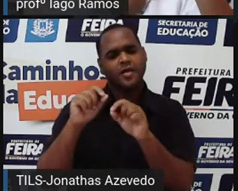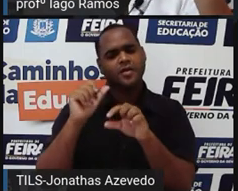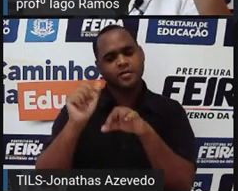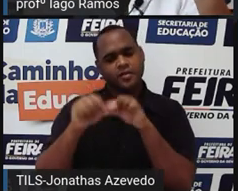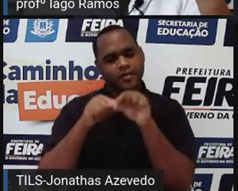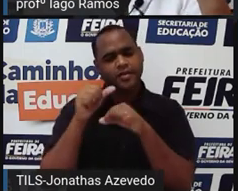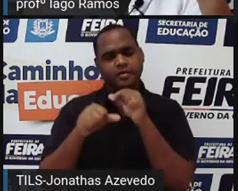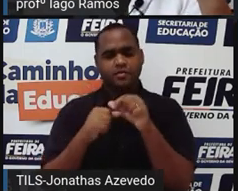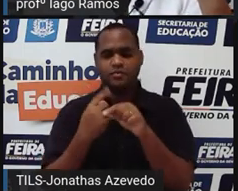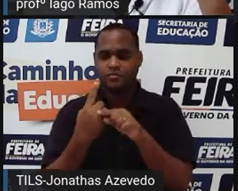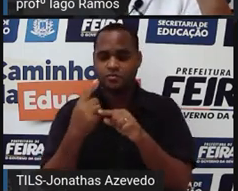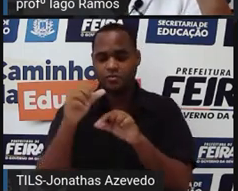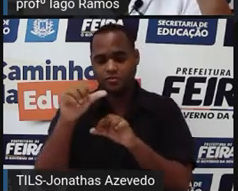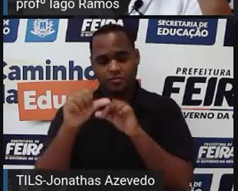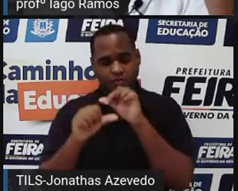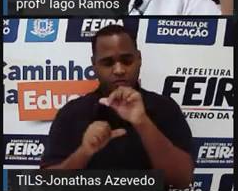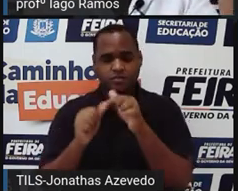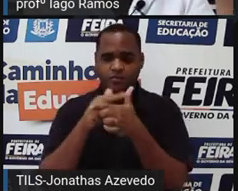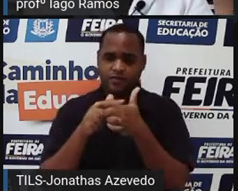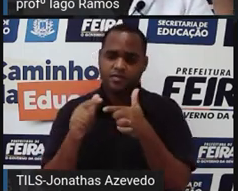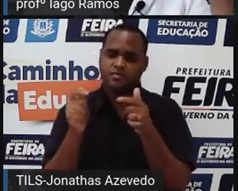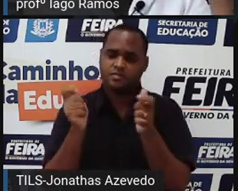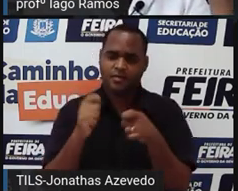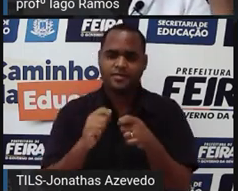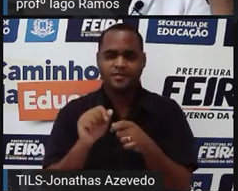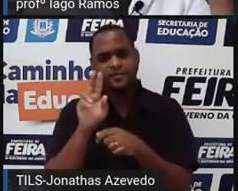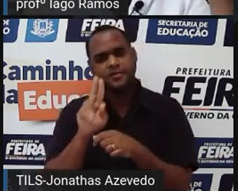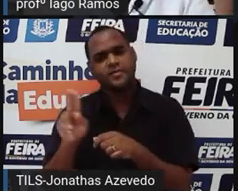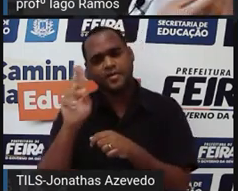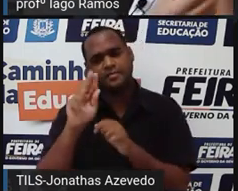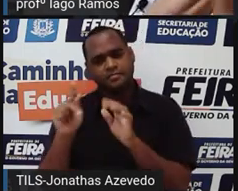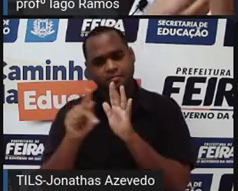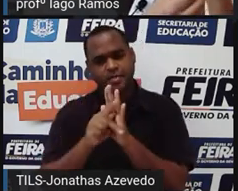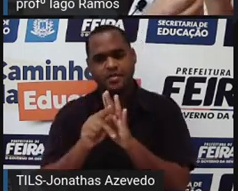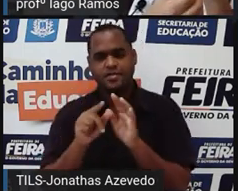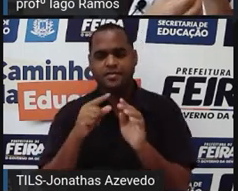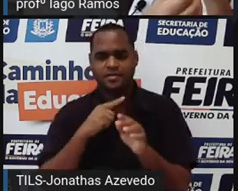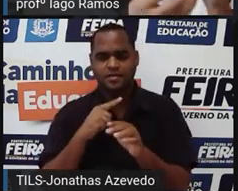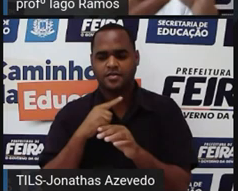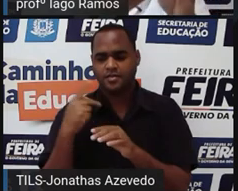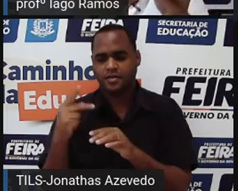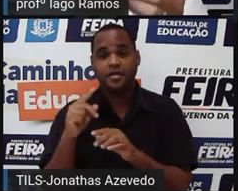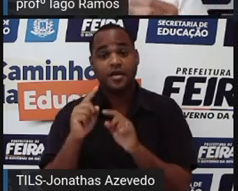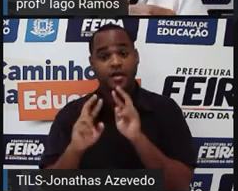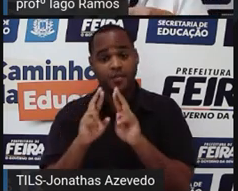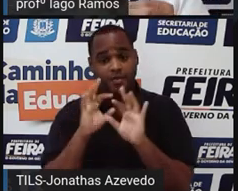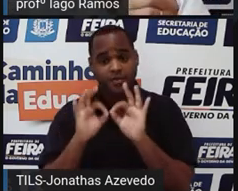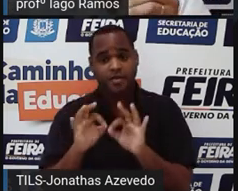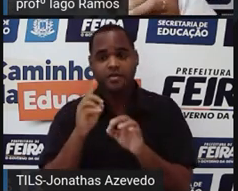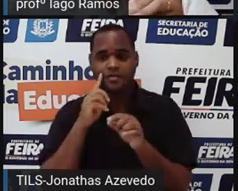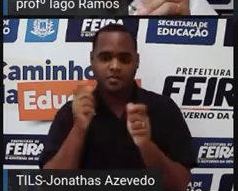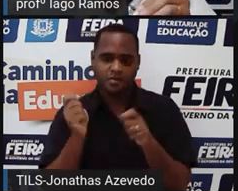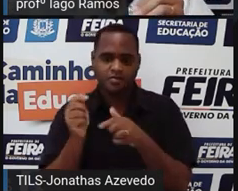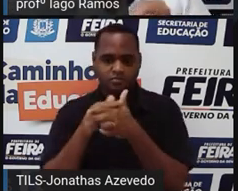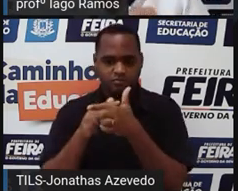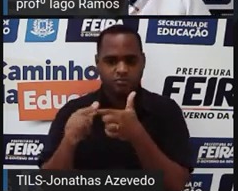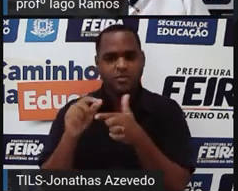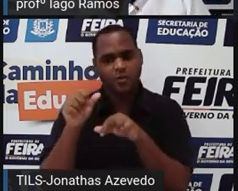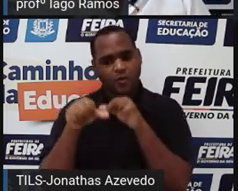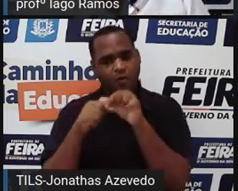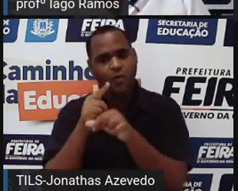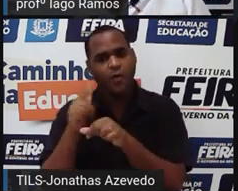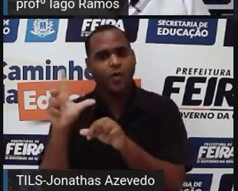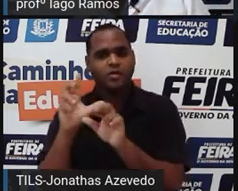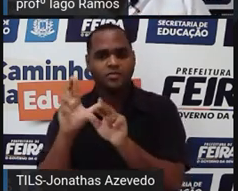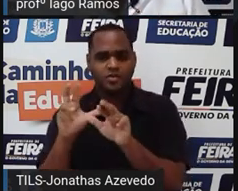potências e dividir com a de baixo, usando a propriedade. E esse resultado multiplicando pela outra